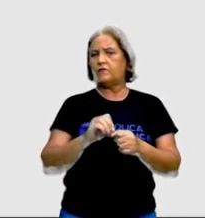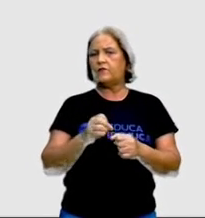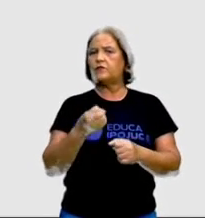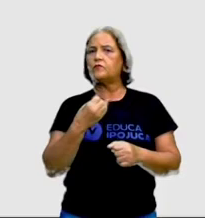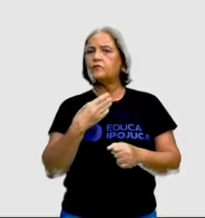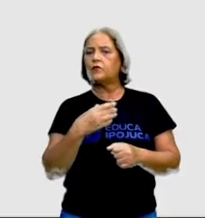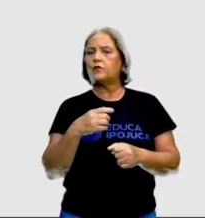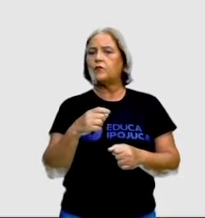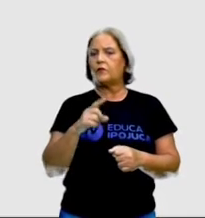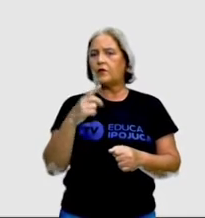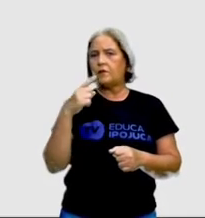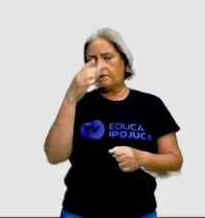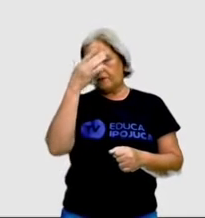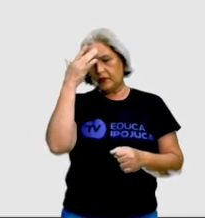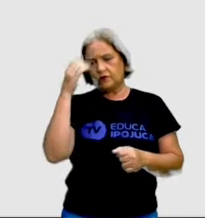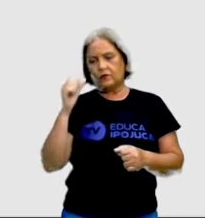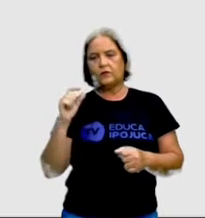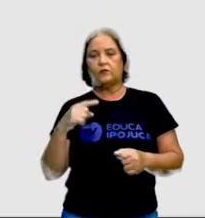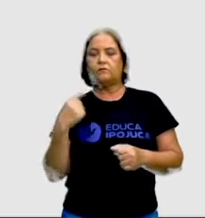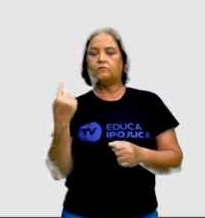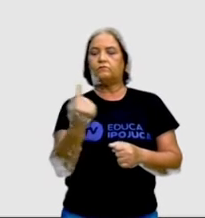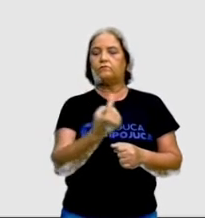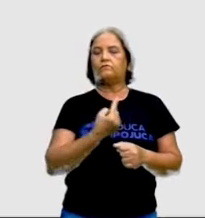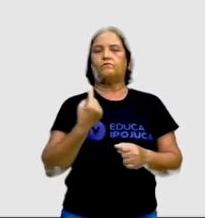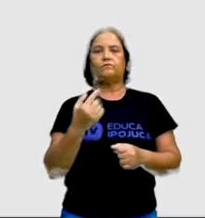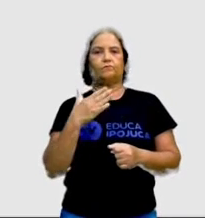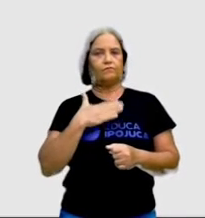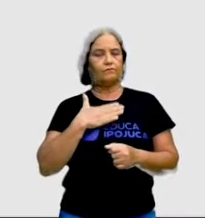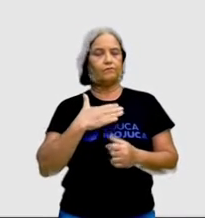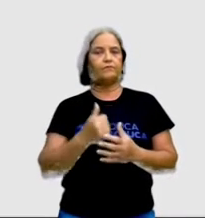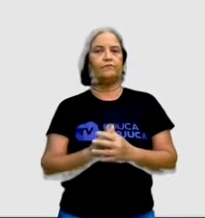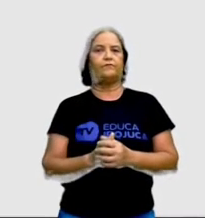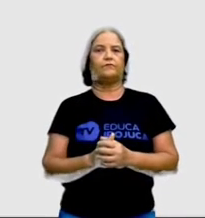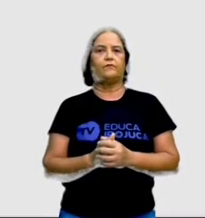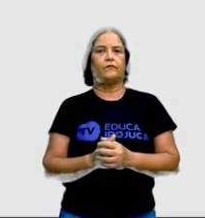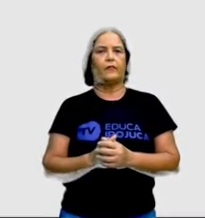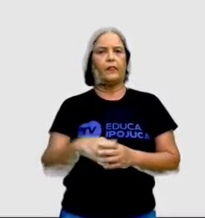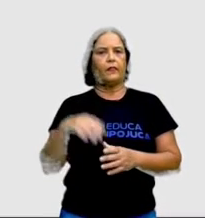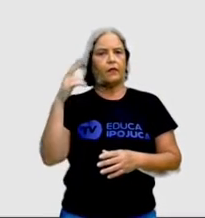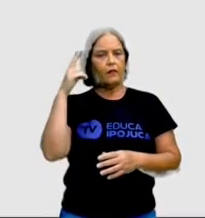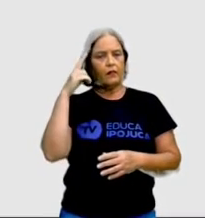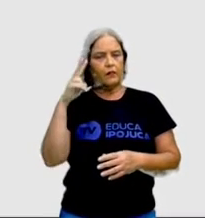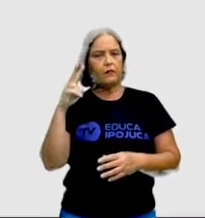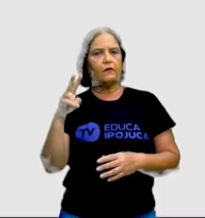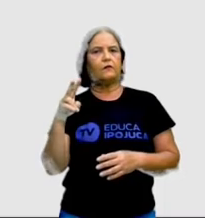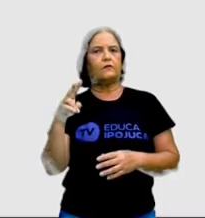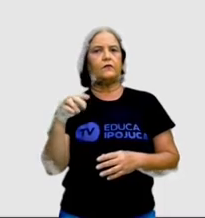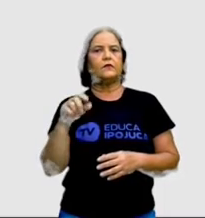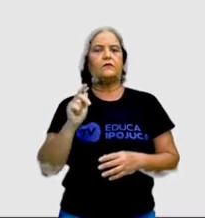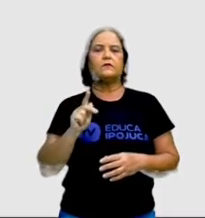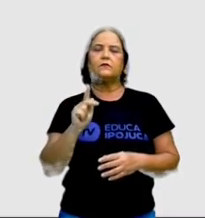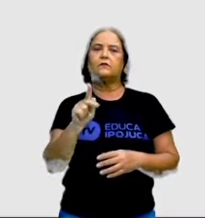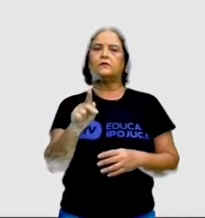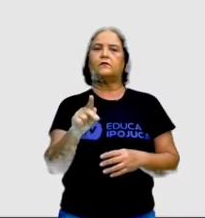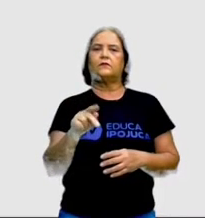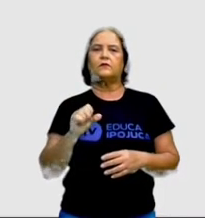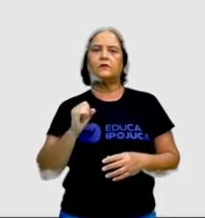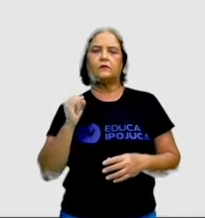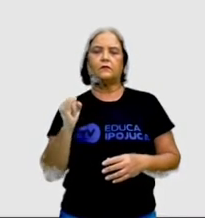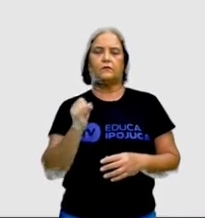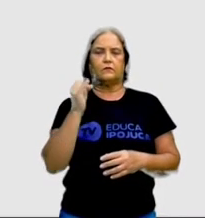ali próximo a mim. Então, lembre-se sempre, crianças, que é muito